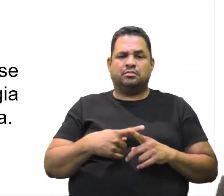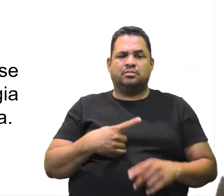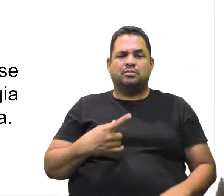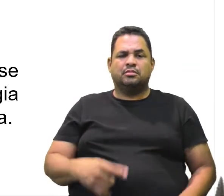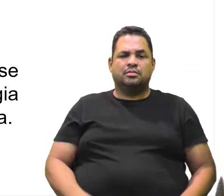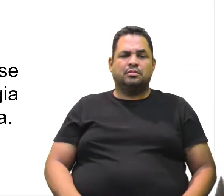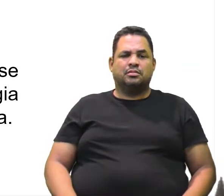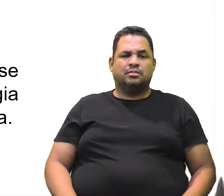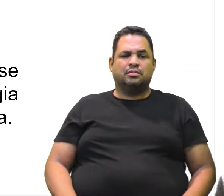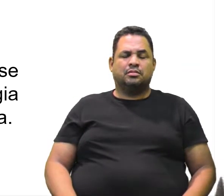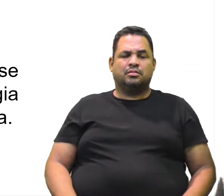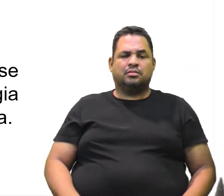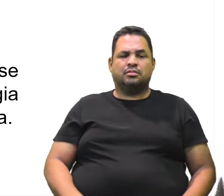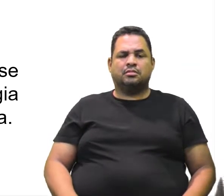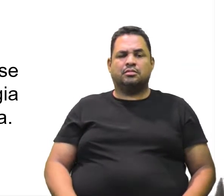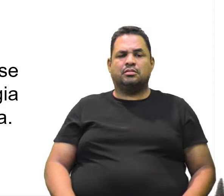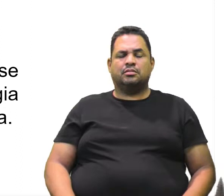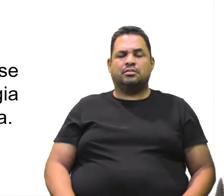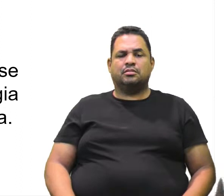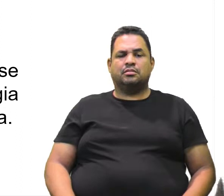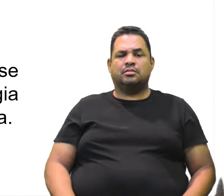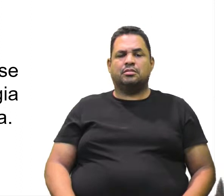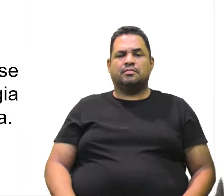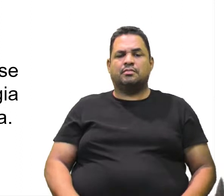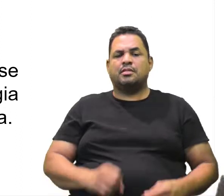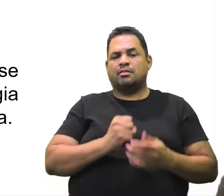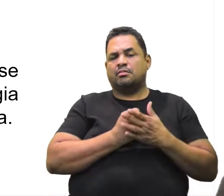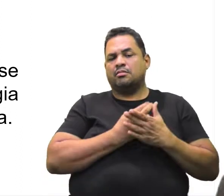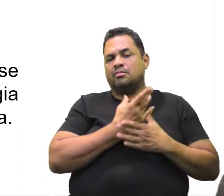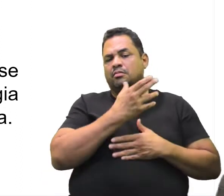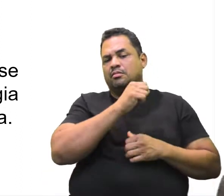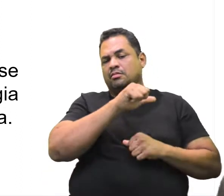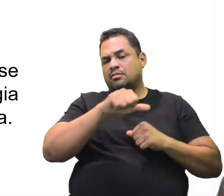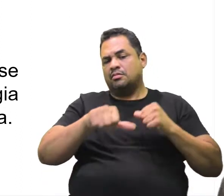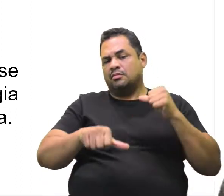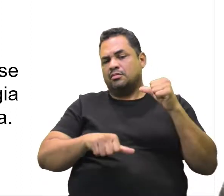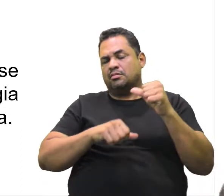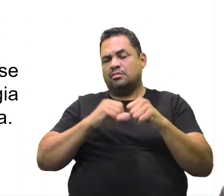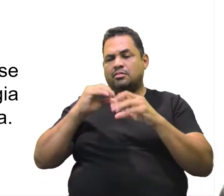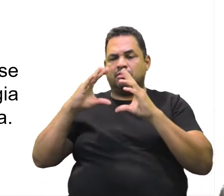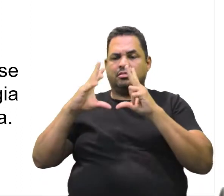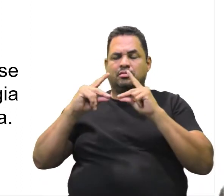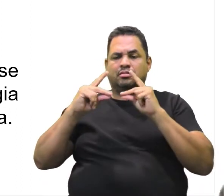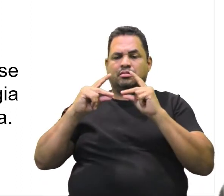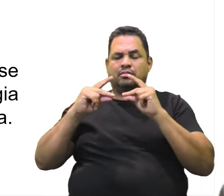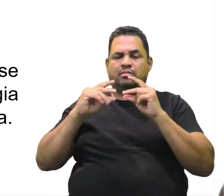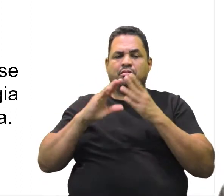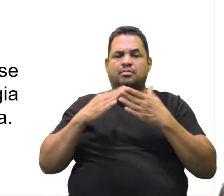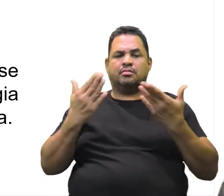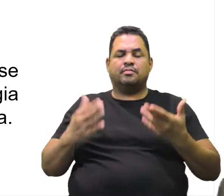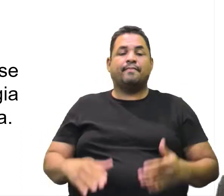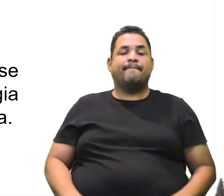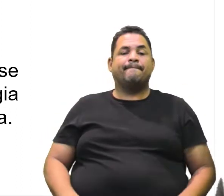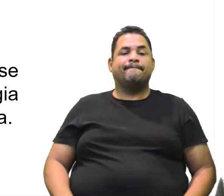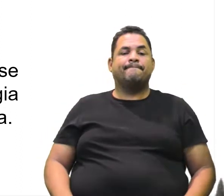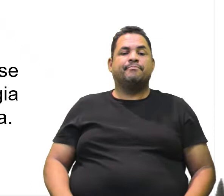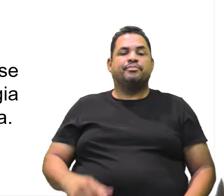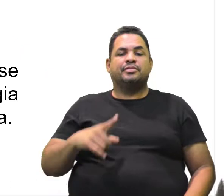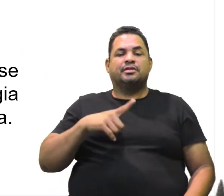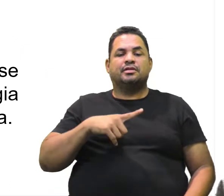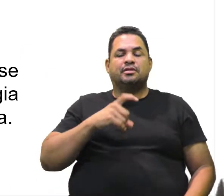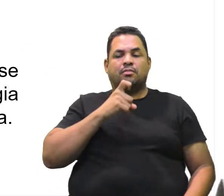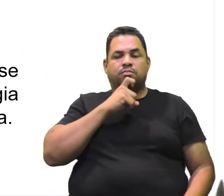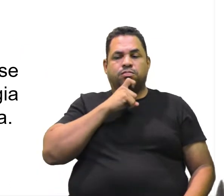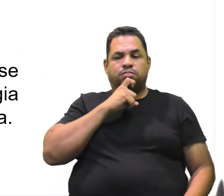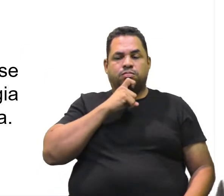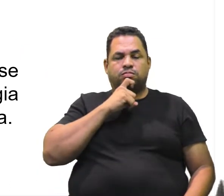1, a água está saindo da fase gasosa para a fase líquida. Então, como está havendo um